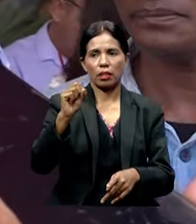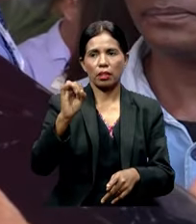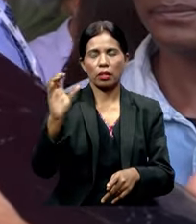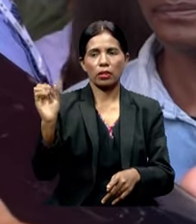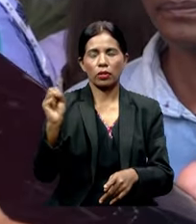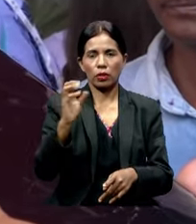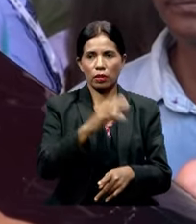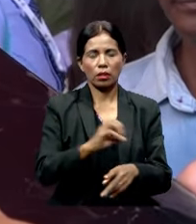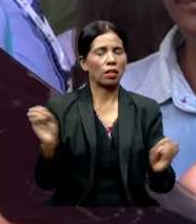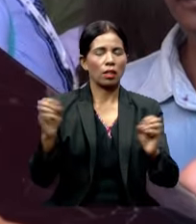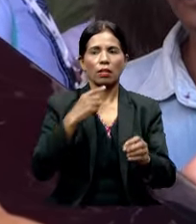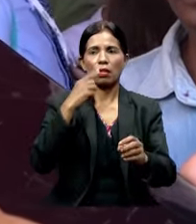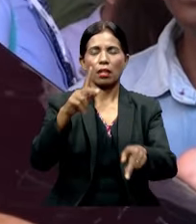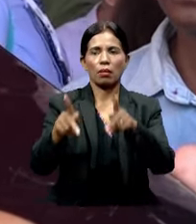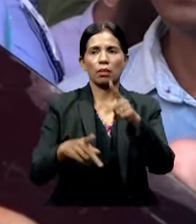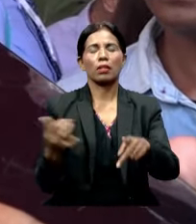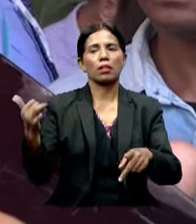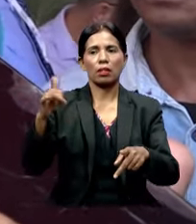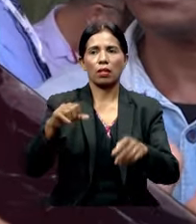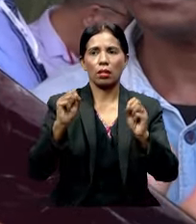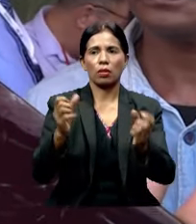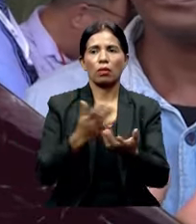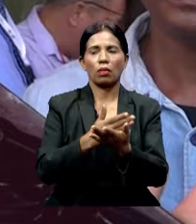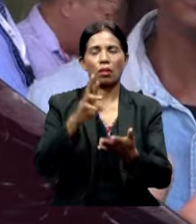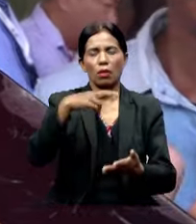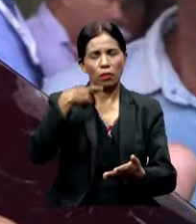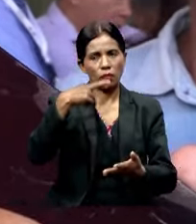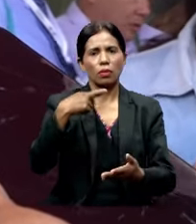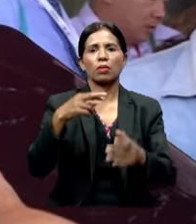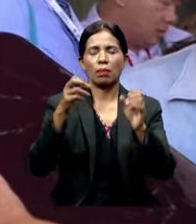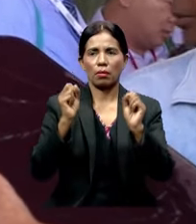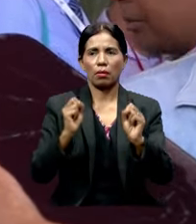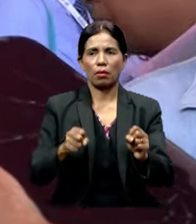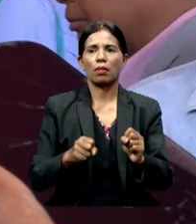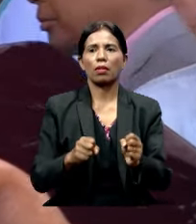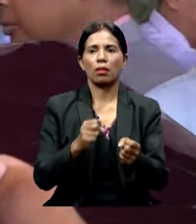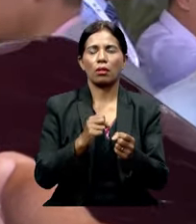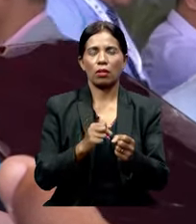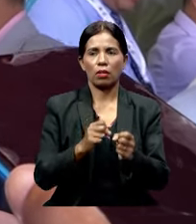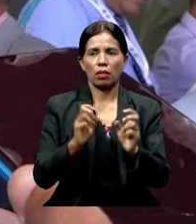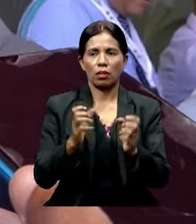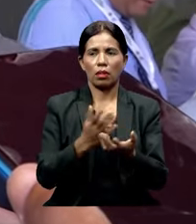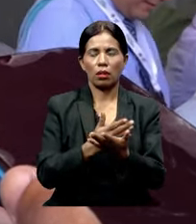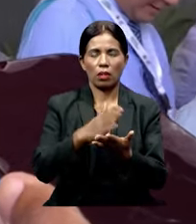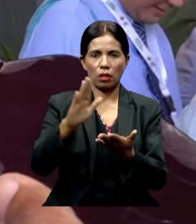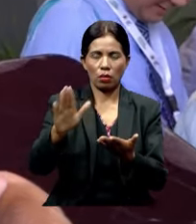pali sirnya klien sir apa tu som kondo sosa fos ne ne tinggi hof sosa mos